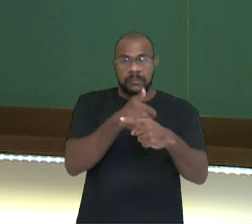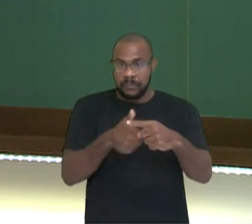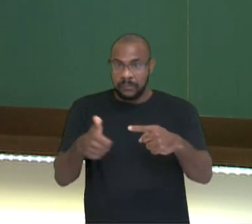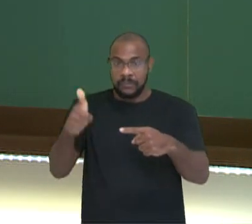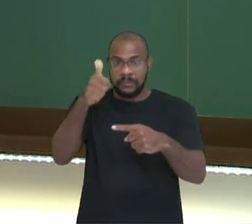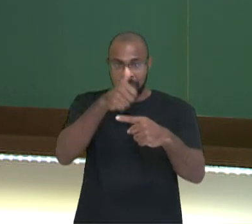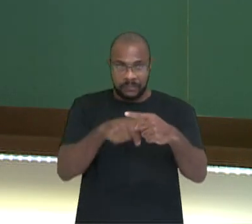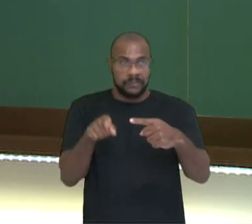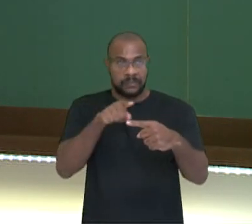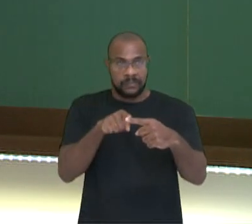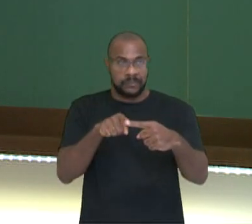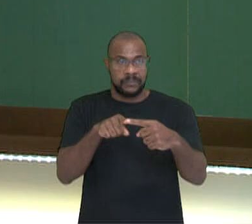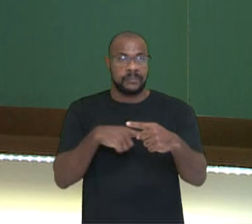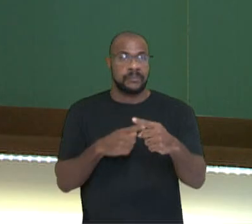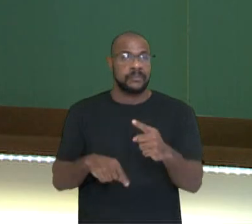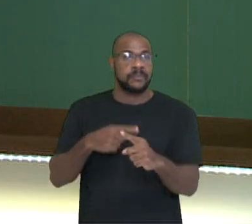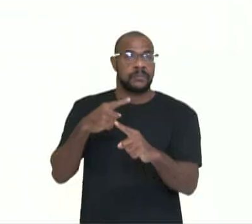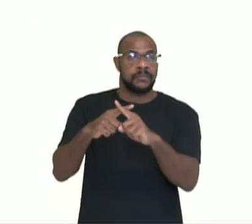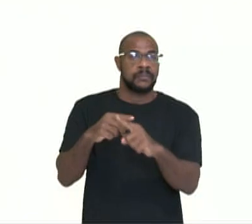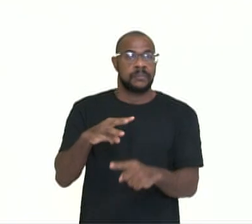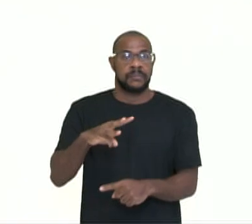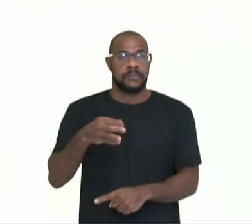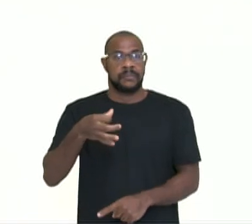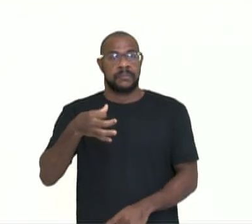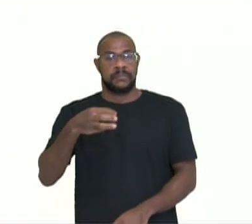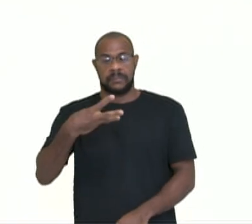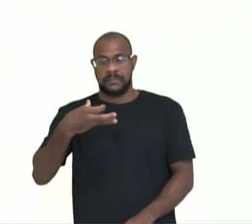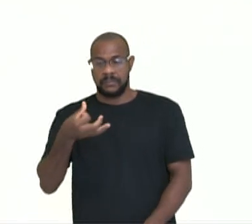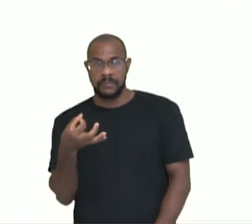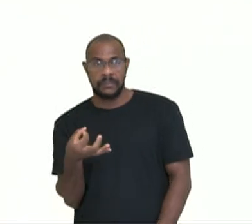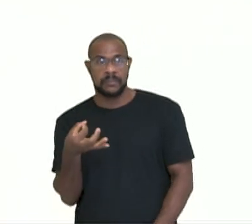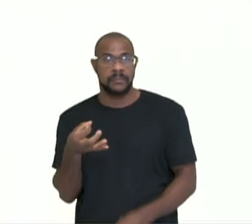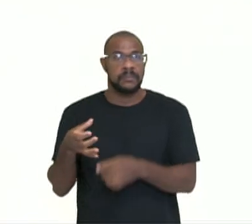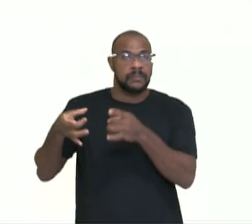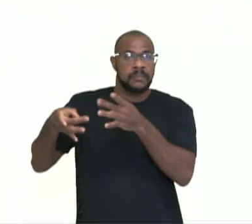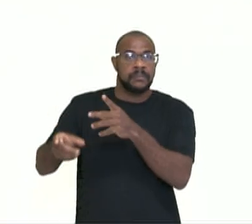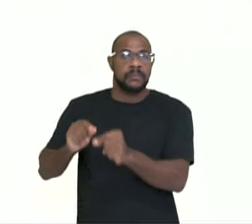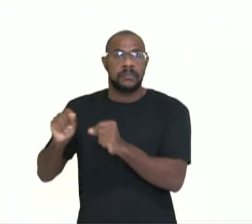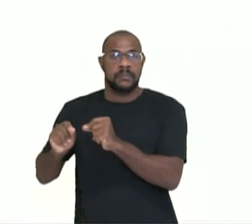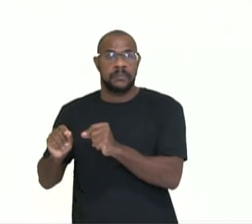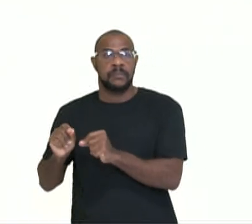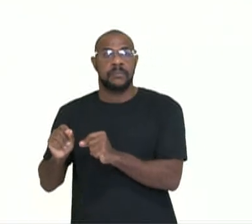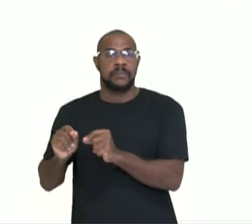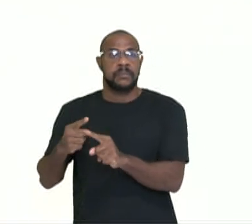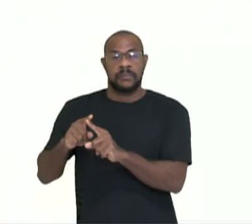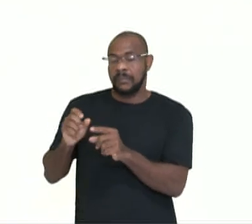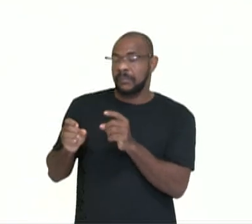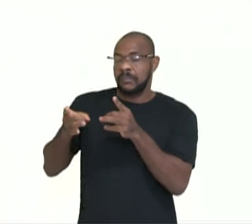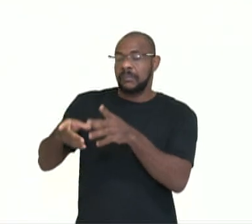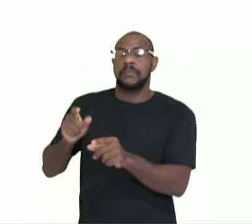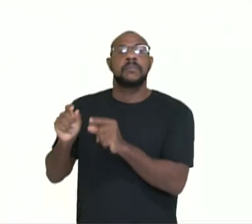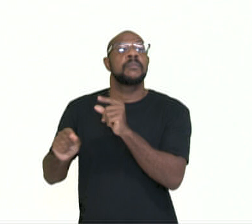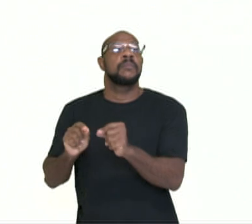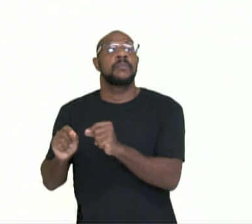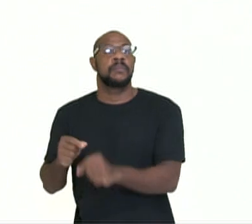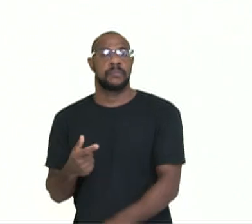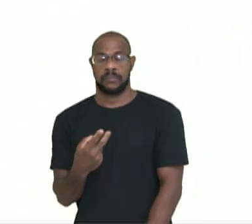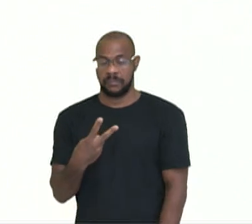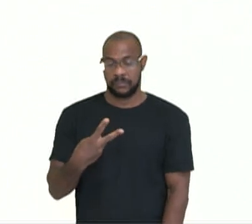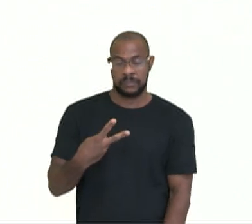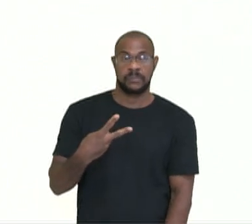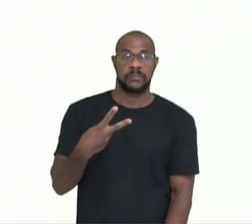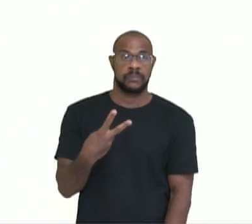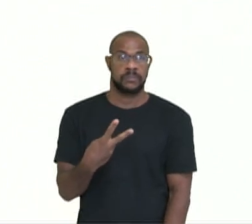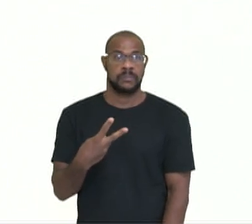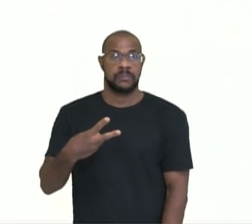circunferência trigonométrica, 360 graus, e sobra lá como resto daquela divisão que eu expliquei para vocês,